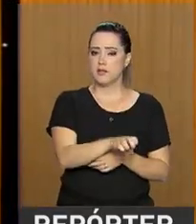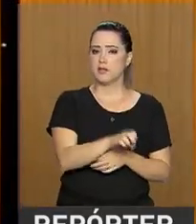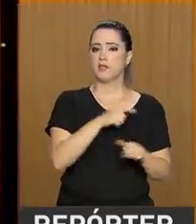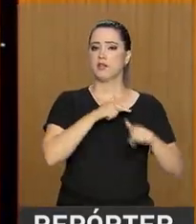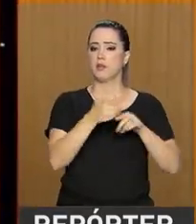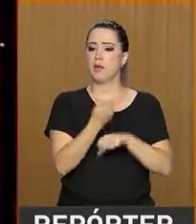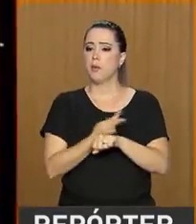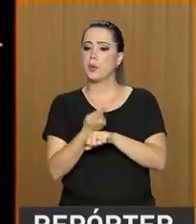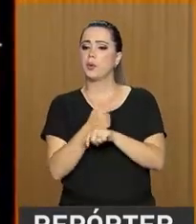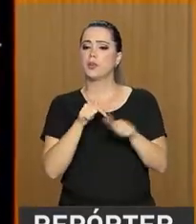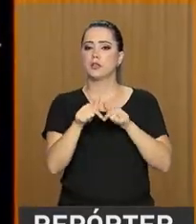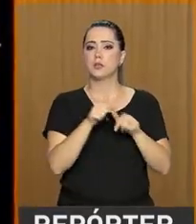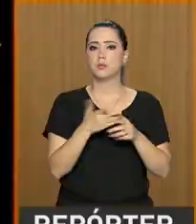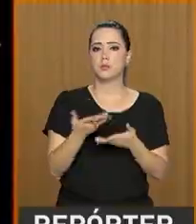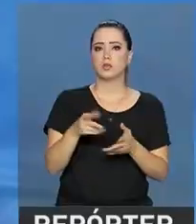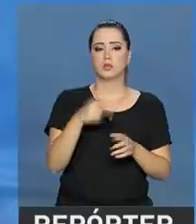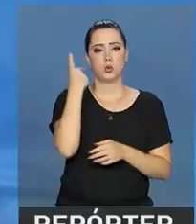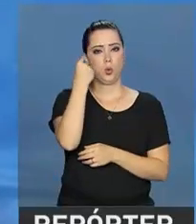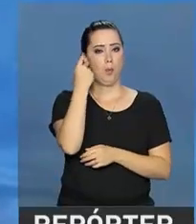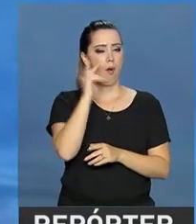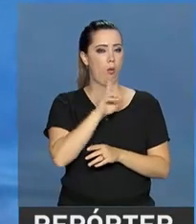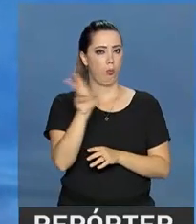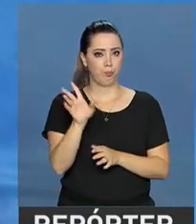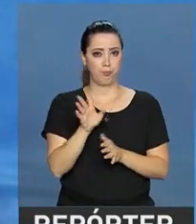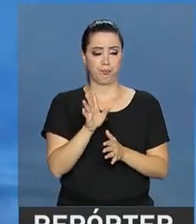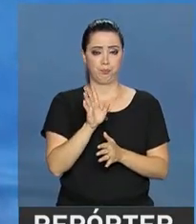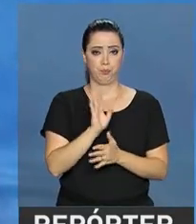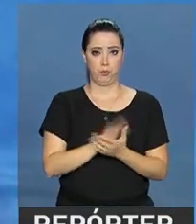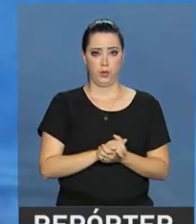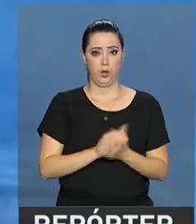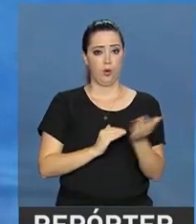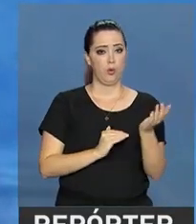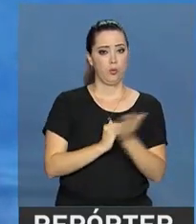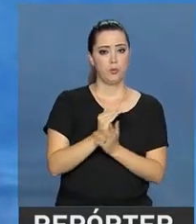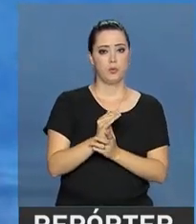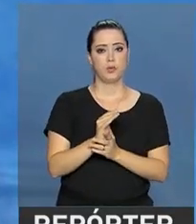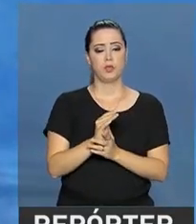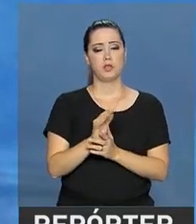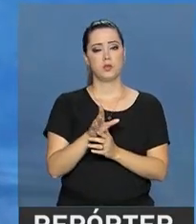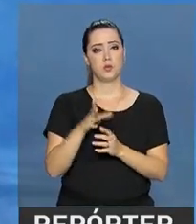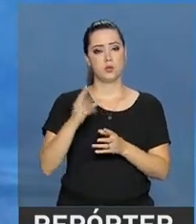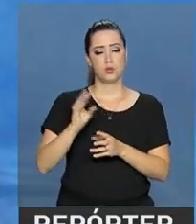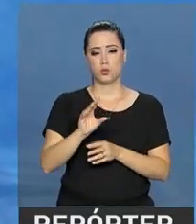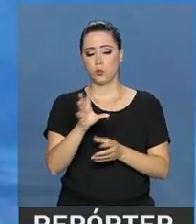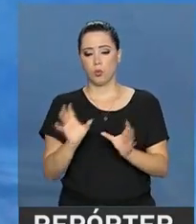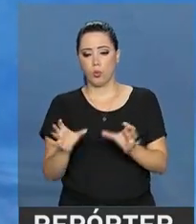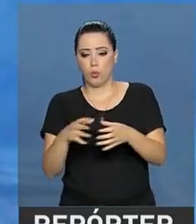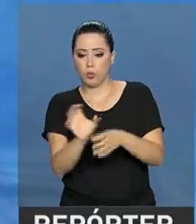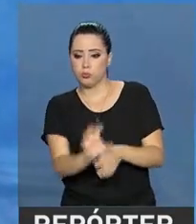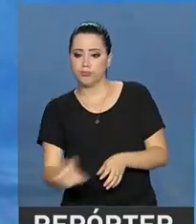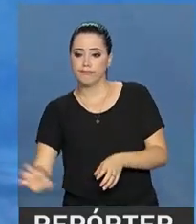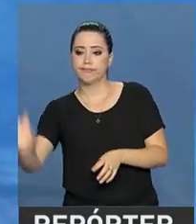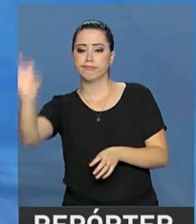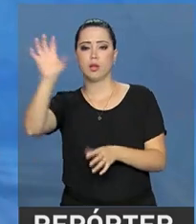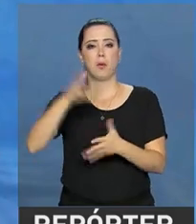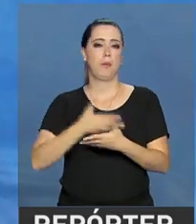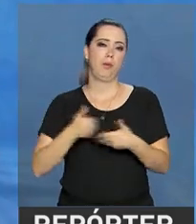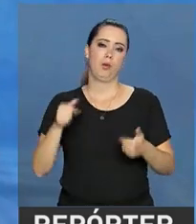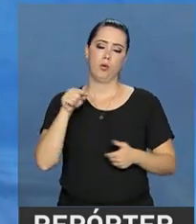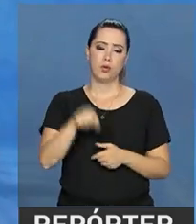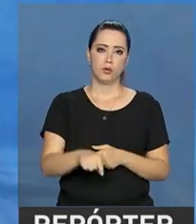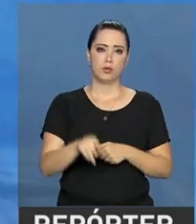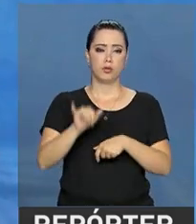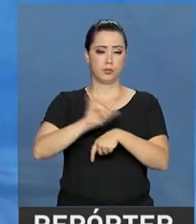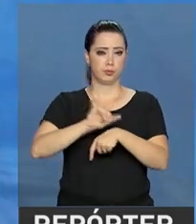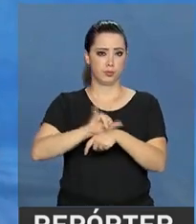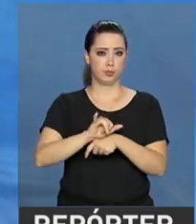começa a desenvolver a política normal. Com o início da distribuição dos imigrantes pelo país, a situação deve melhorar aqui em Boa Vista.